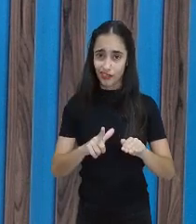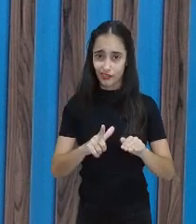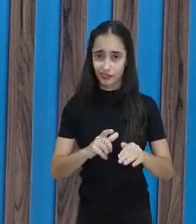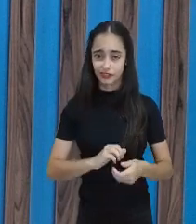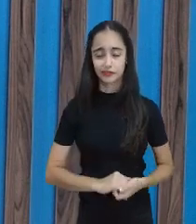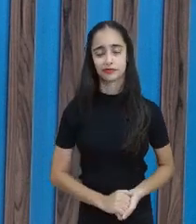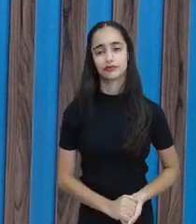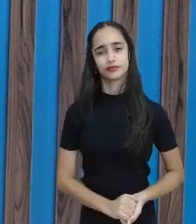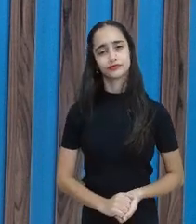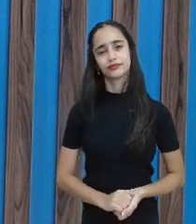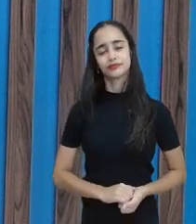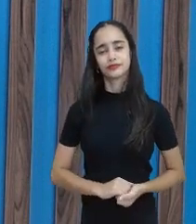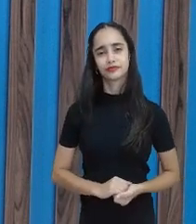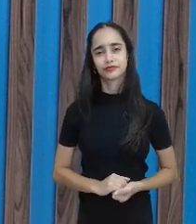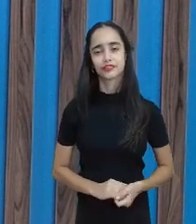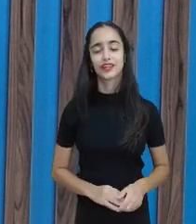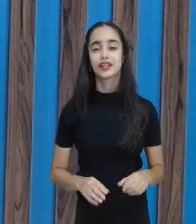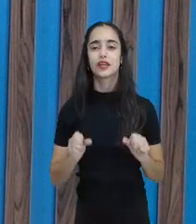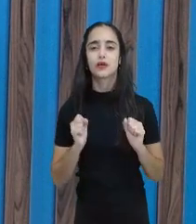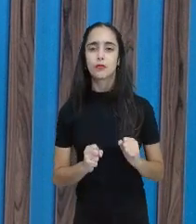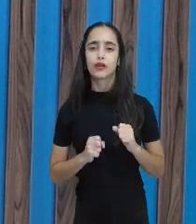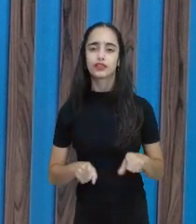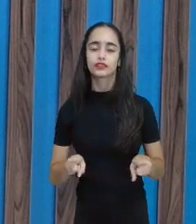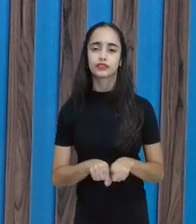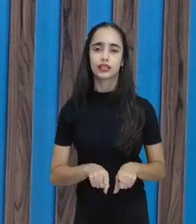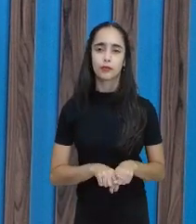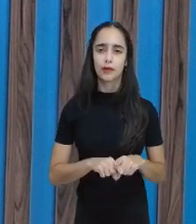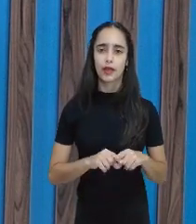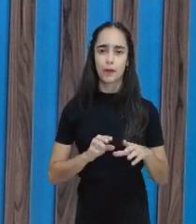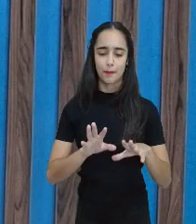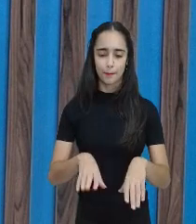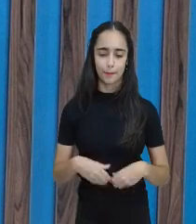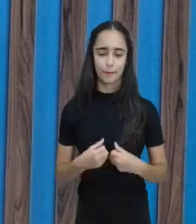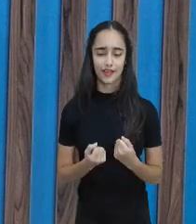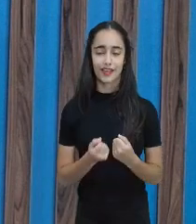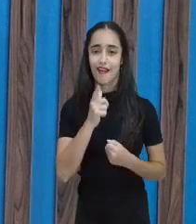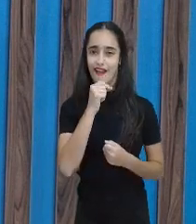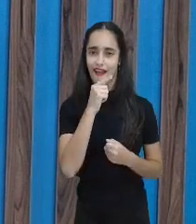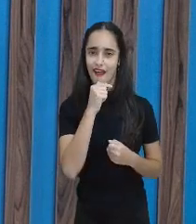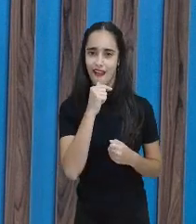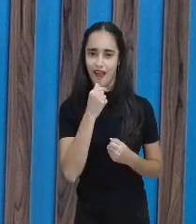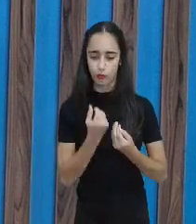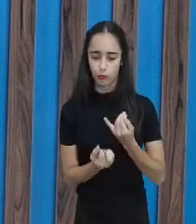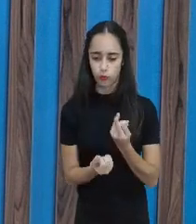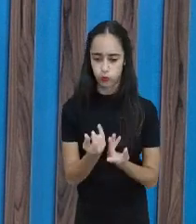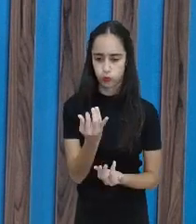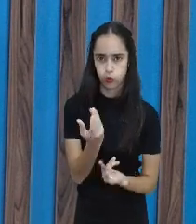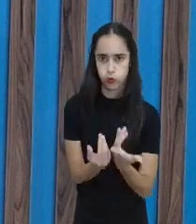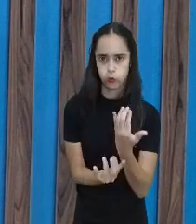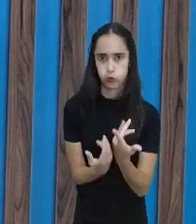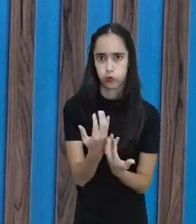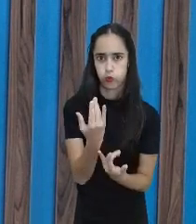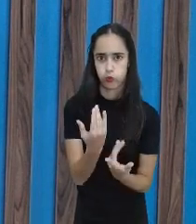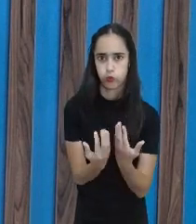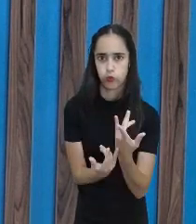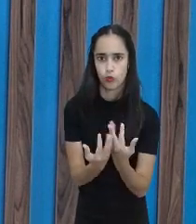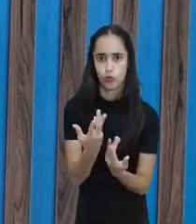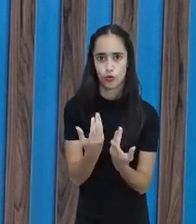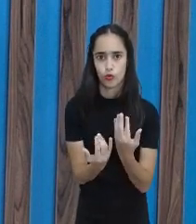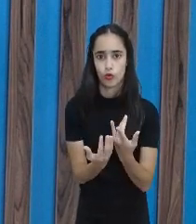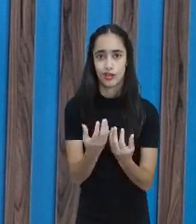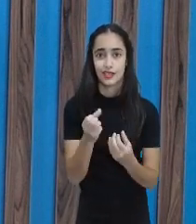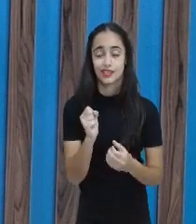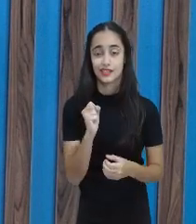colocar em um estado de ebulição, quando ela começa a ferver, e ela, se ela evaporar, ela não vai mais voltar, então vai